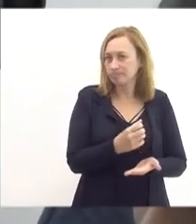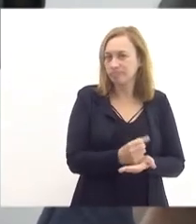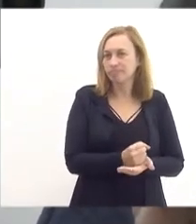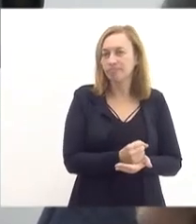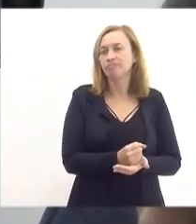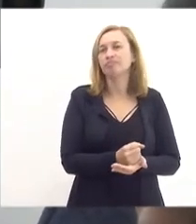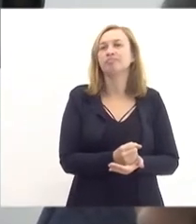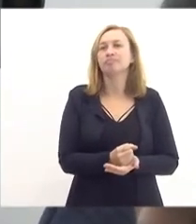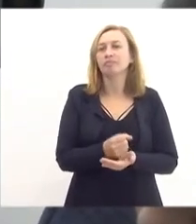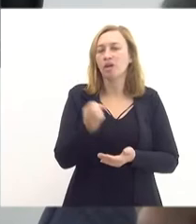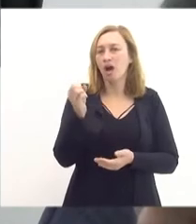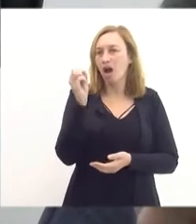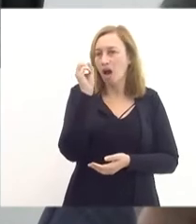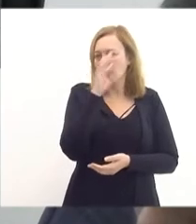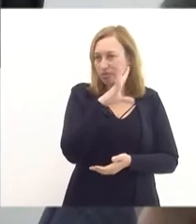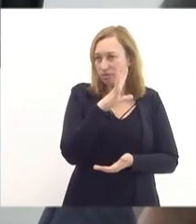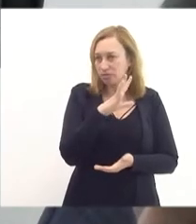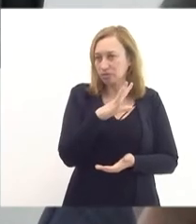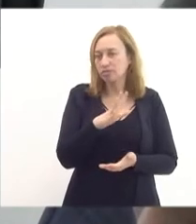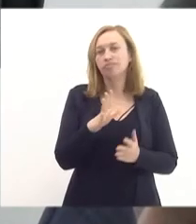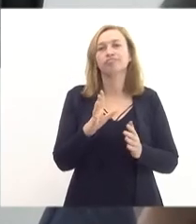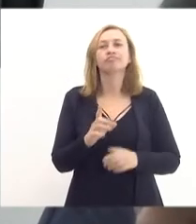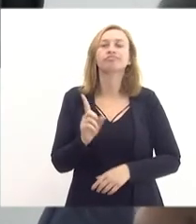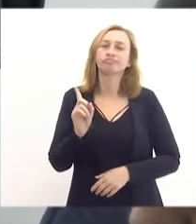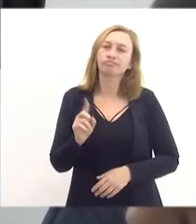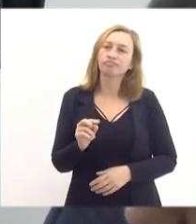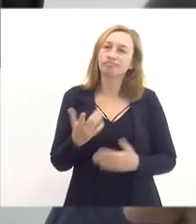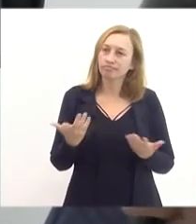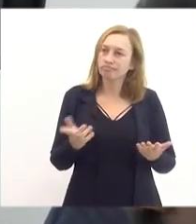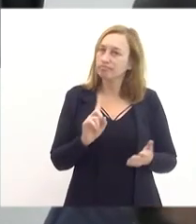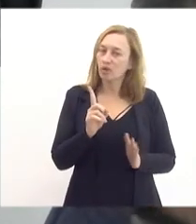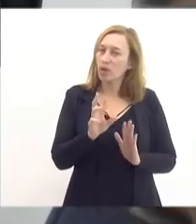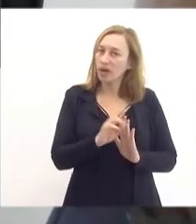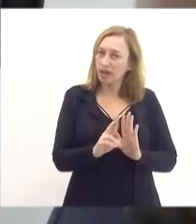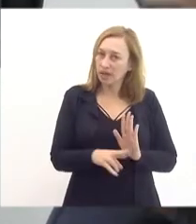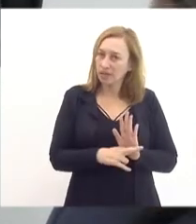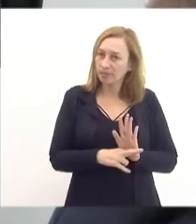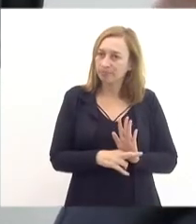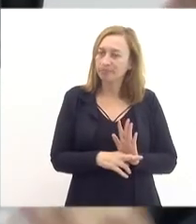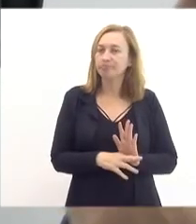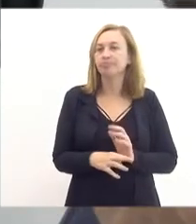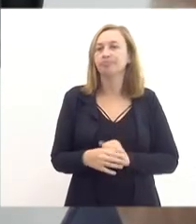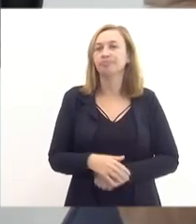sazonalidade absurda. Essa é a exceção, não é a regra. E,